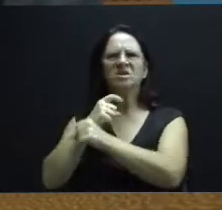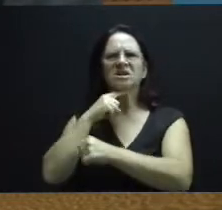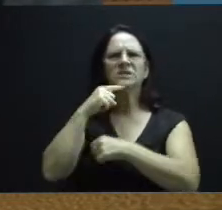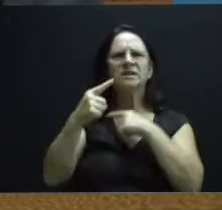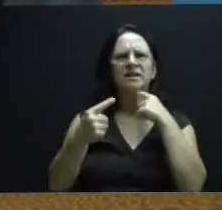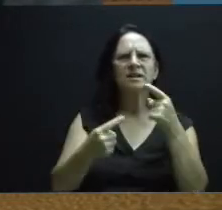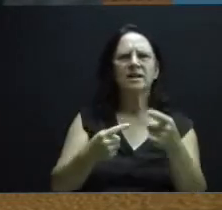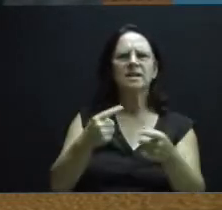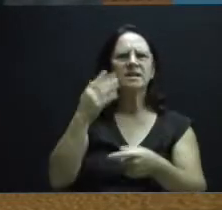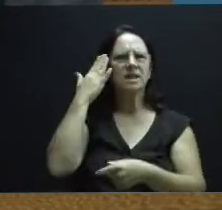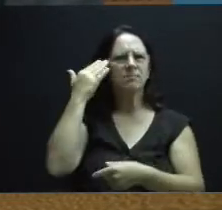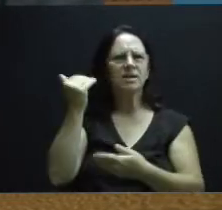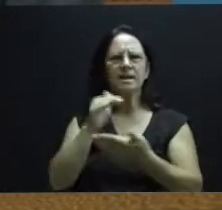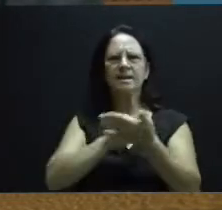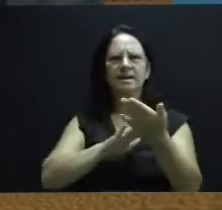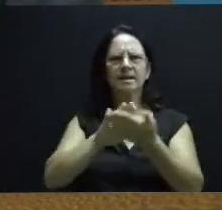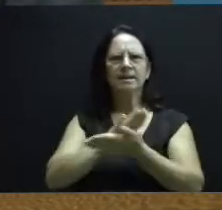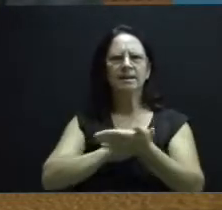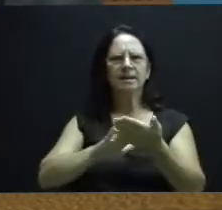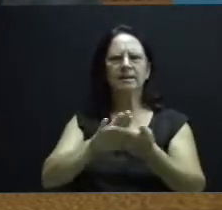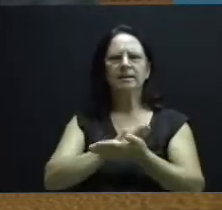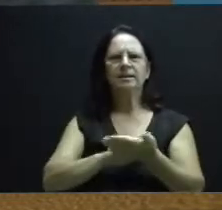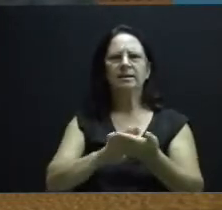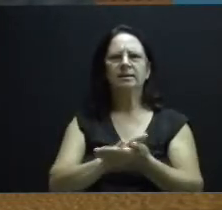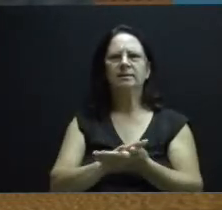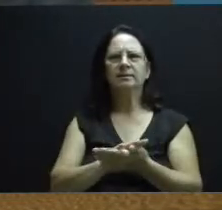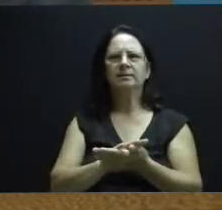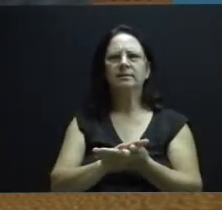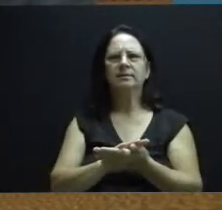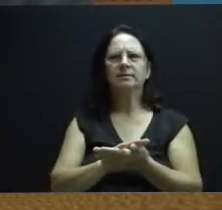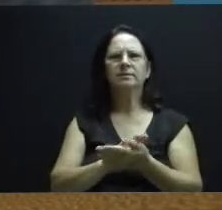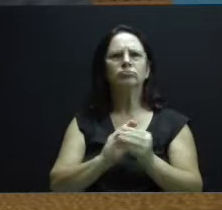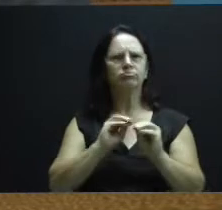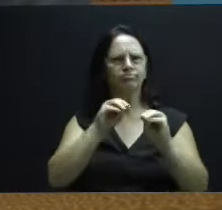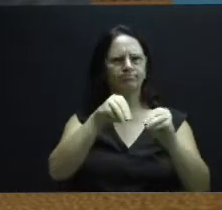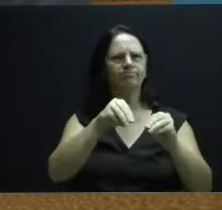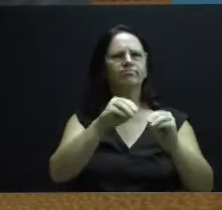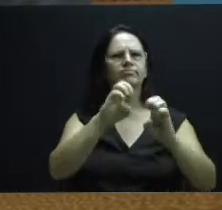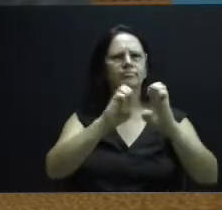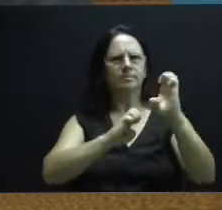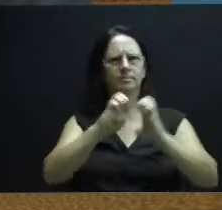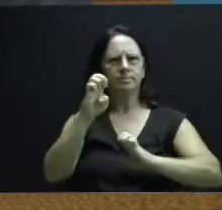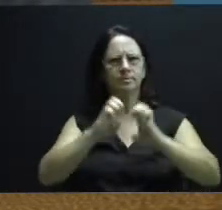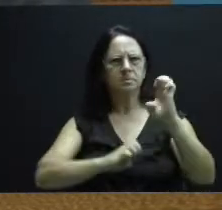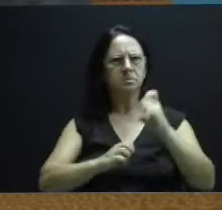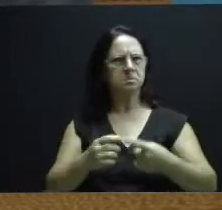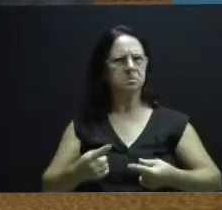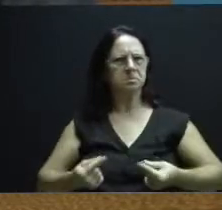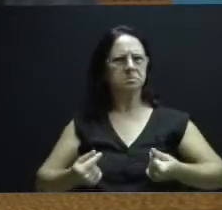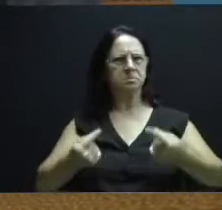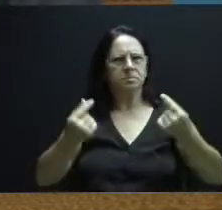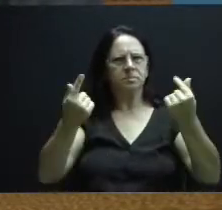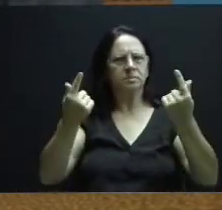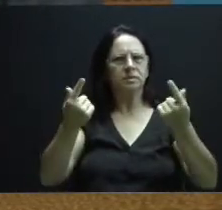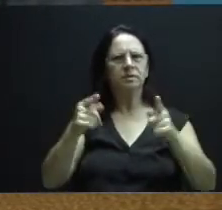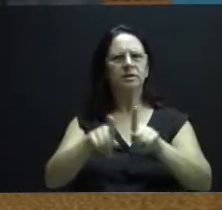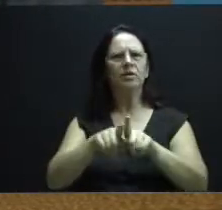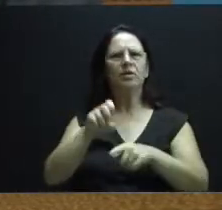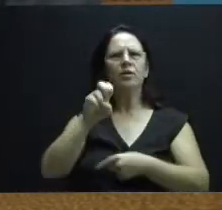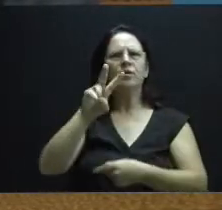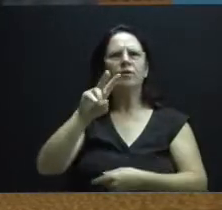tudo nas escondidas e thala com as empresas extremamente milionárias vele